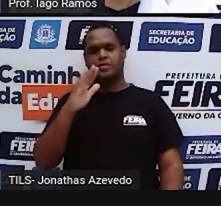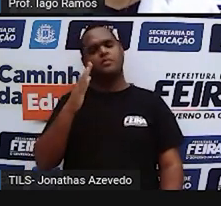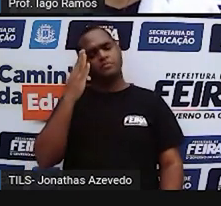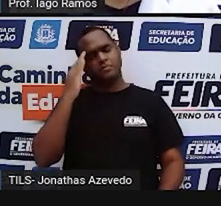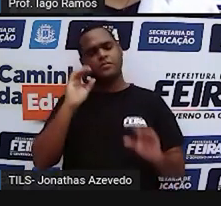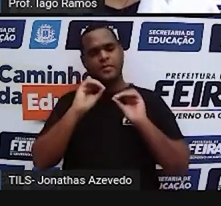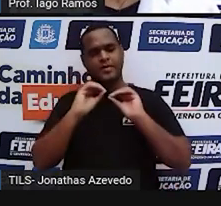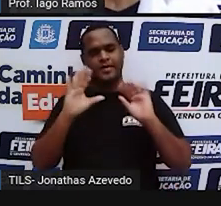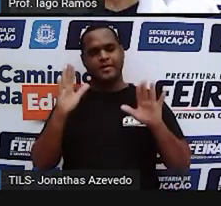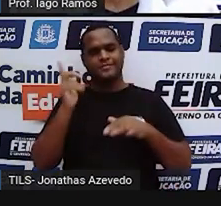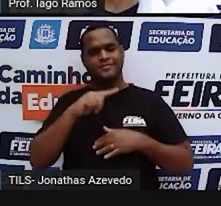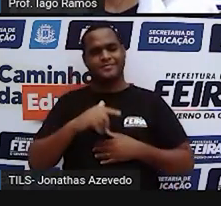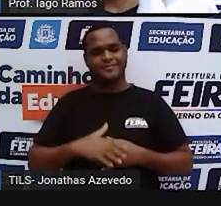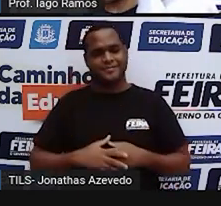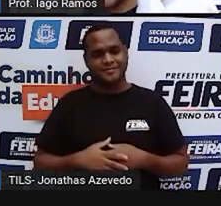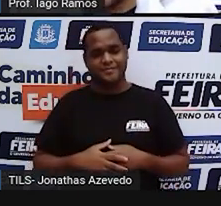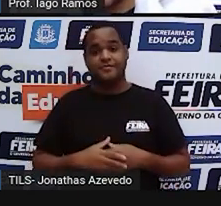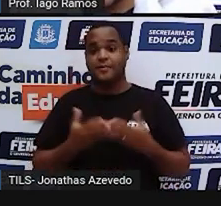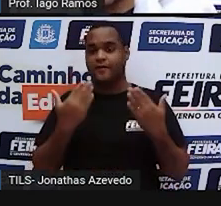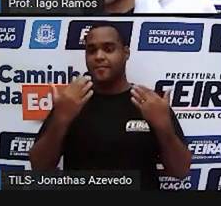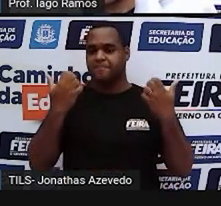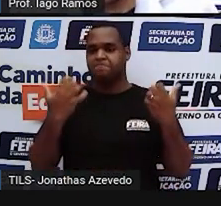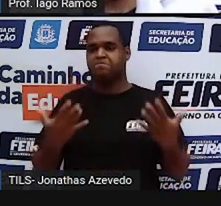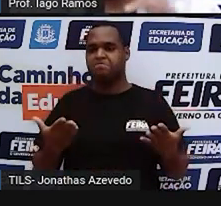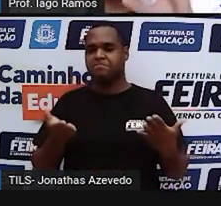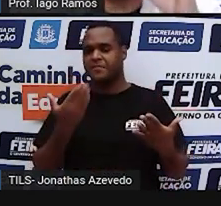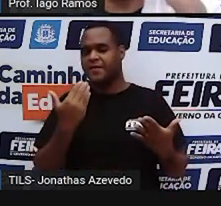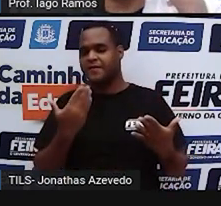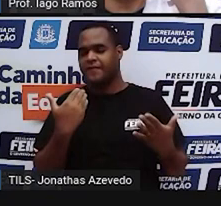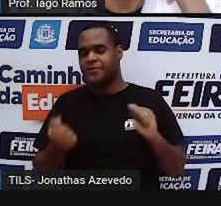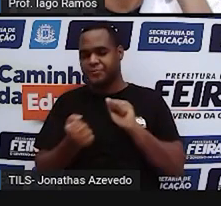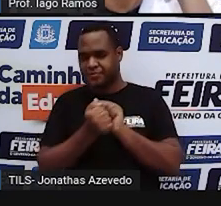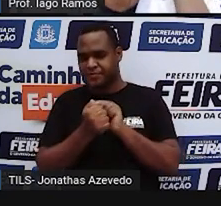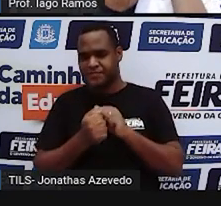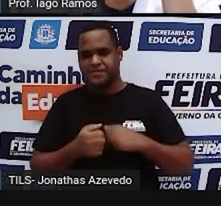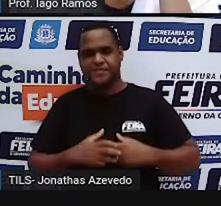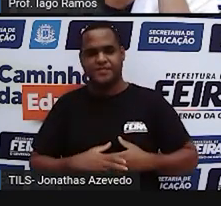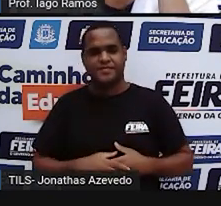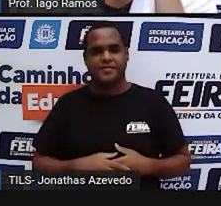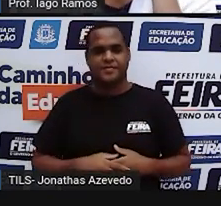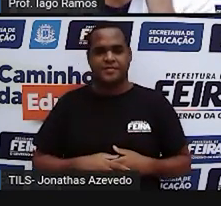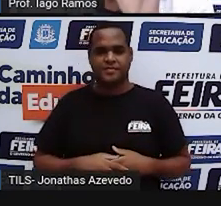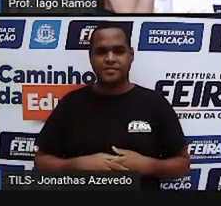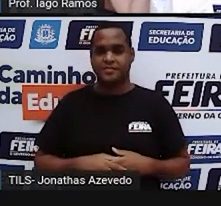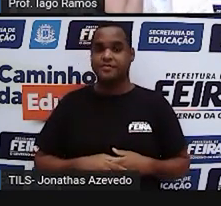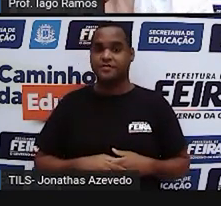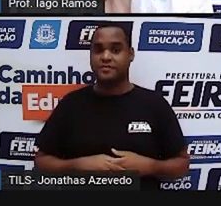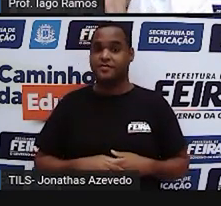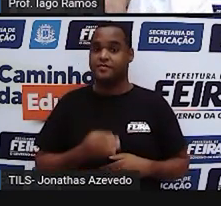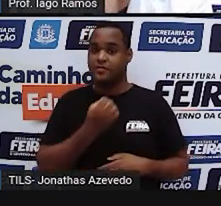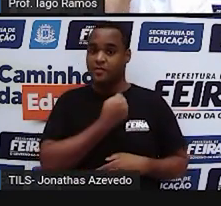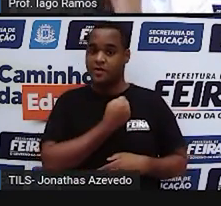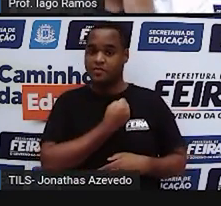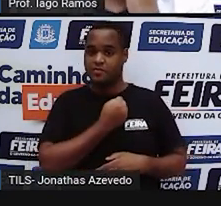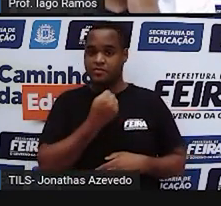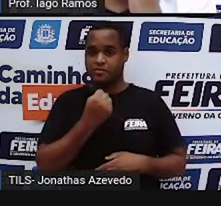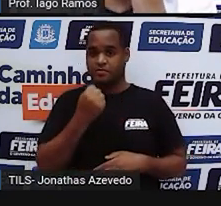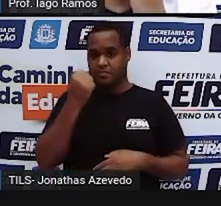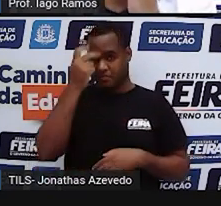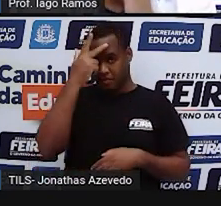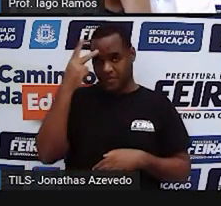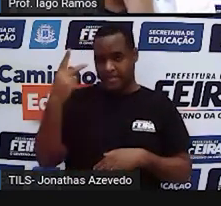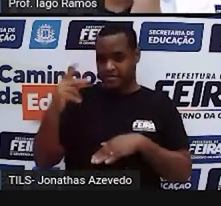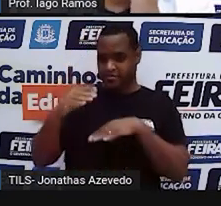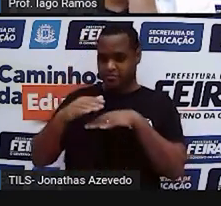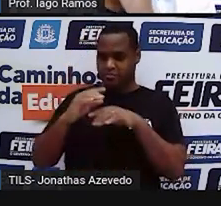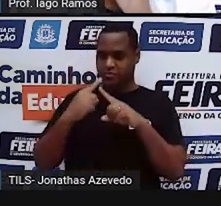algo tranquilo falou vamos lá vem comigo olha só é o número que a pessoa calça vou chamar de